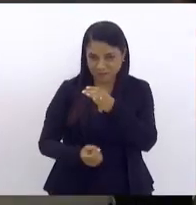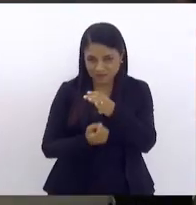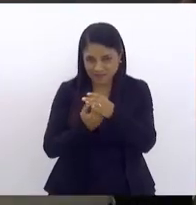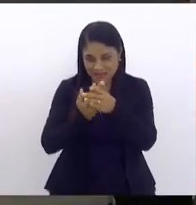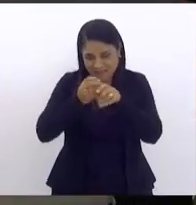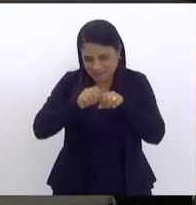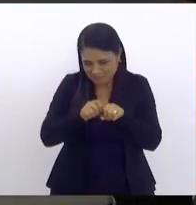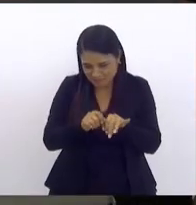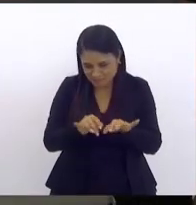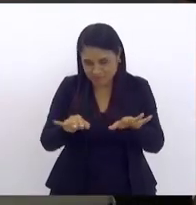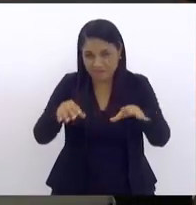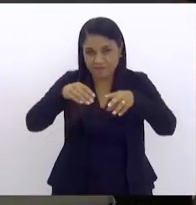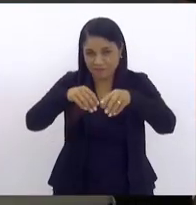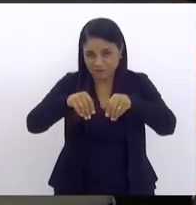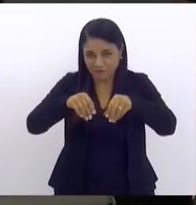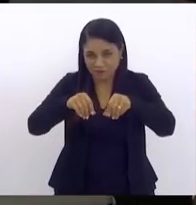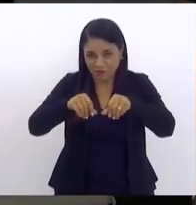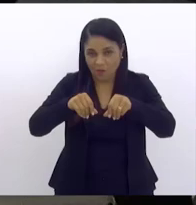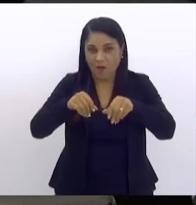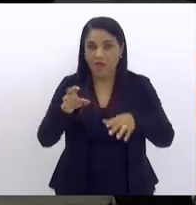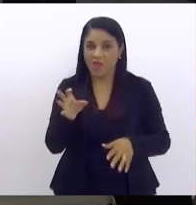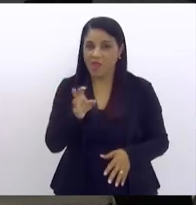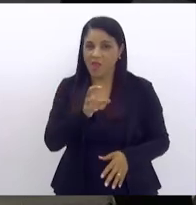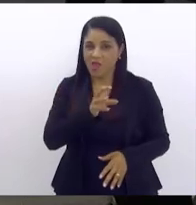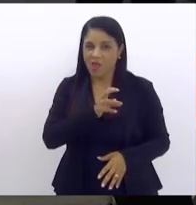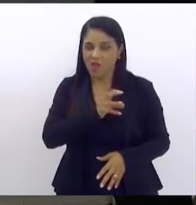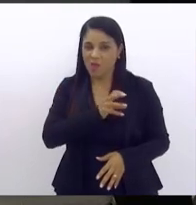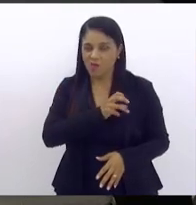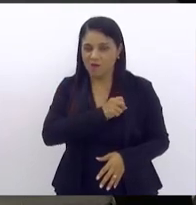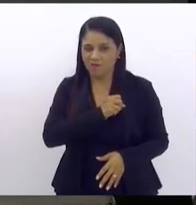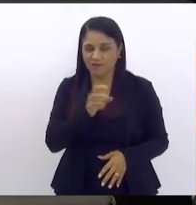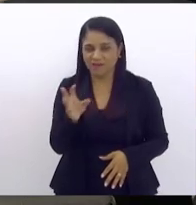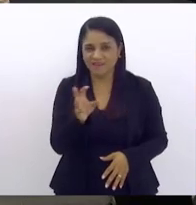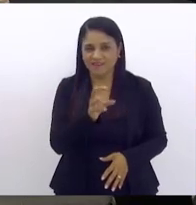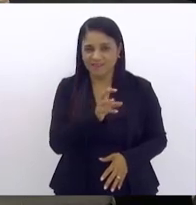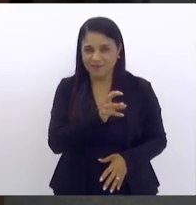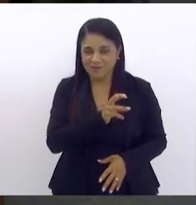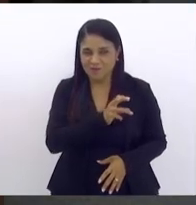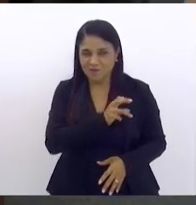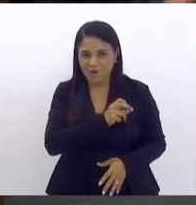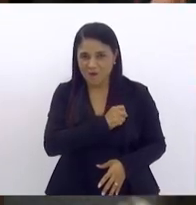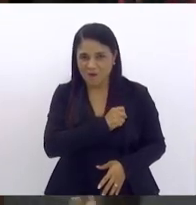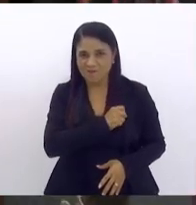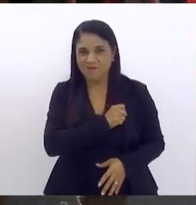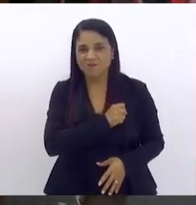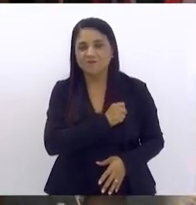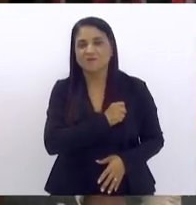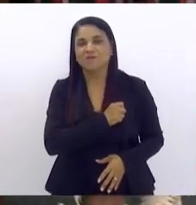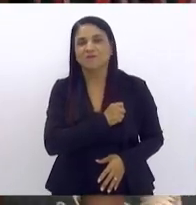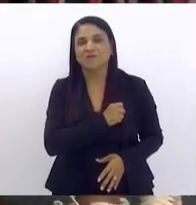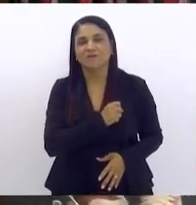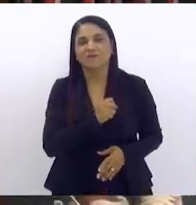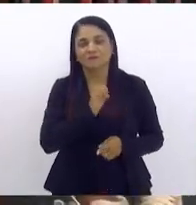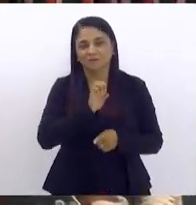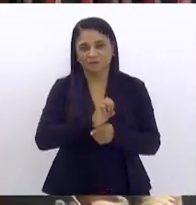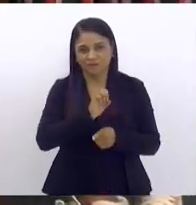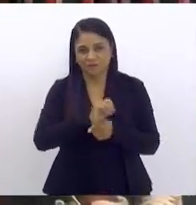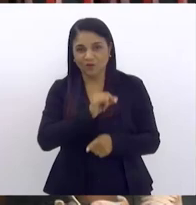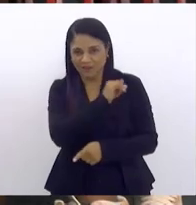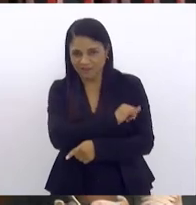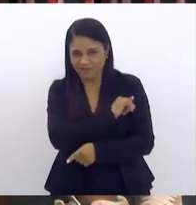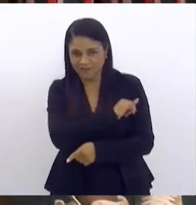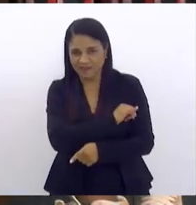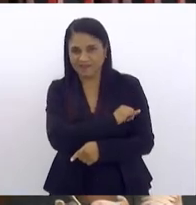Posso falar uma, senhor presidente? É só porque a gente está aqui botar se inspirando. Os nossas rimas não são tão poéticas